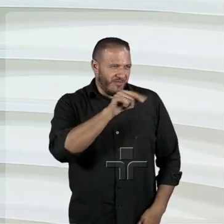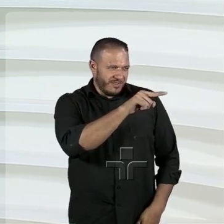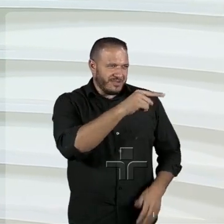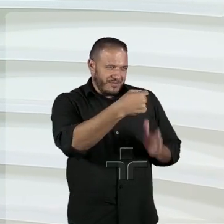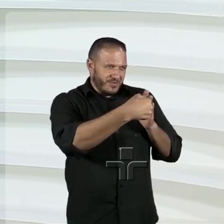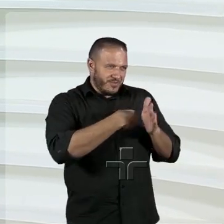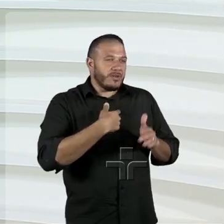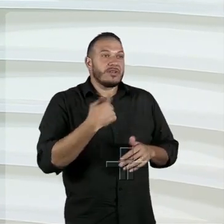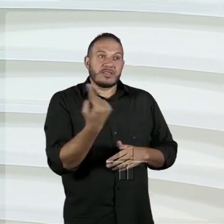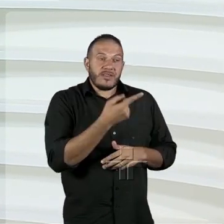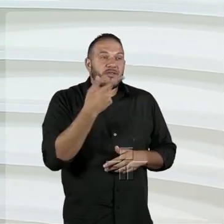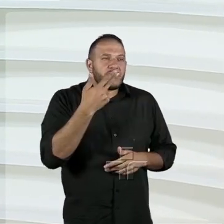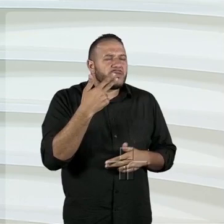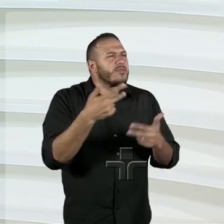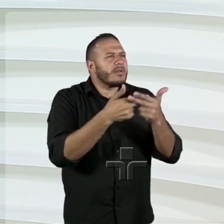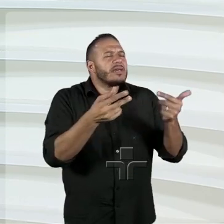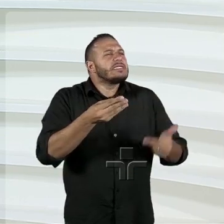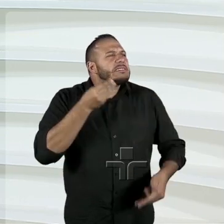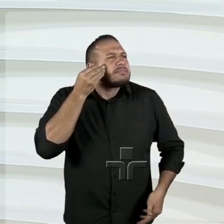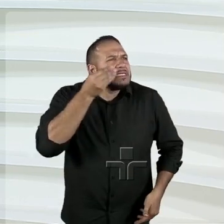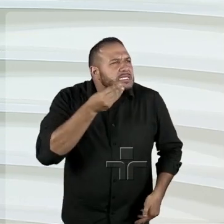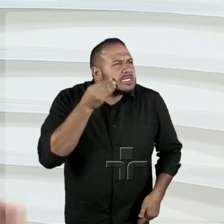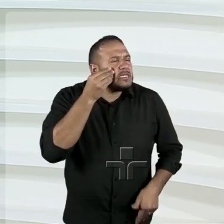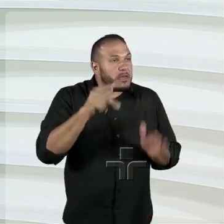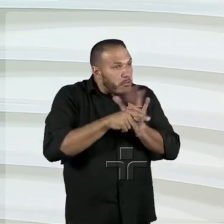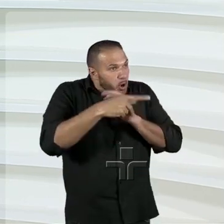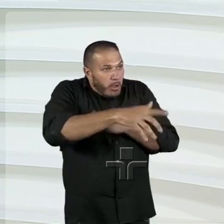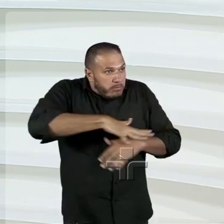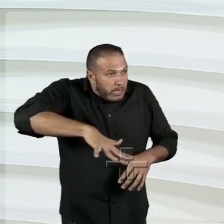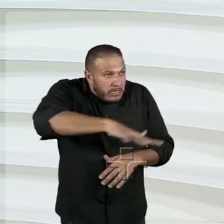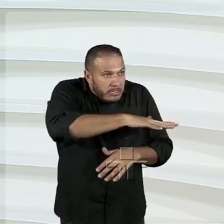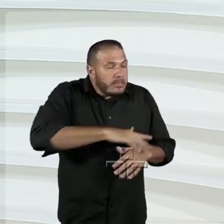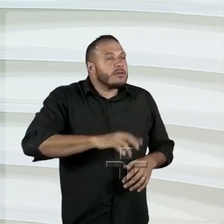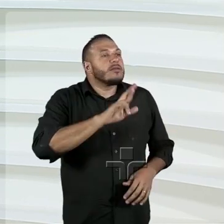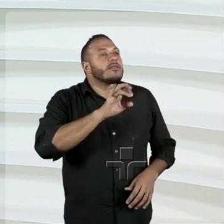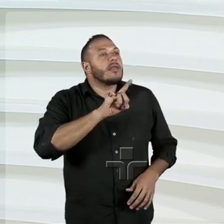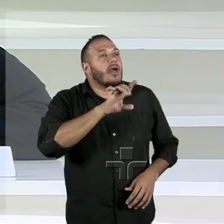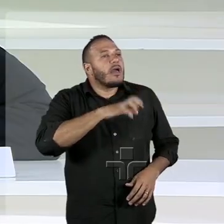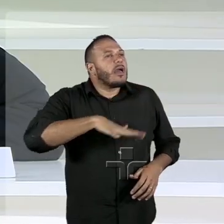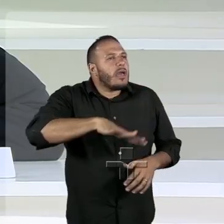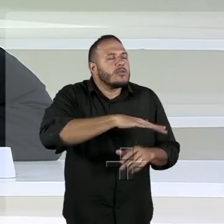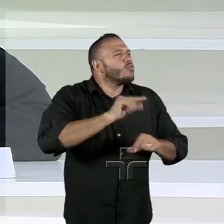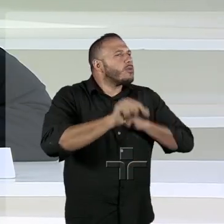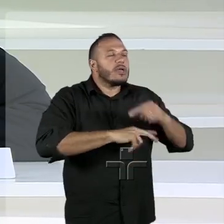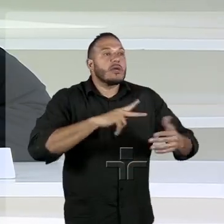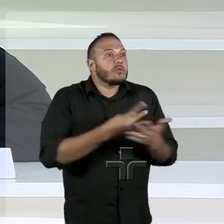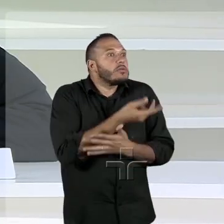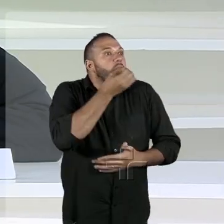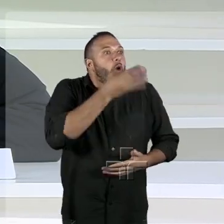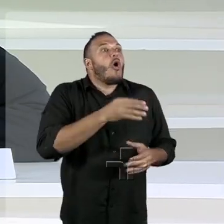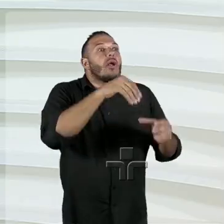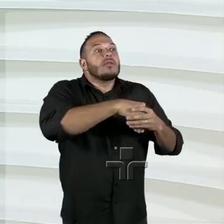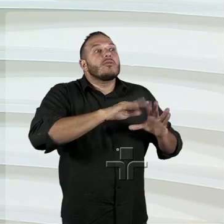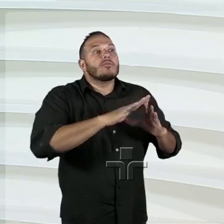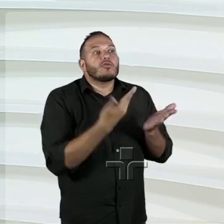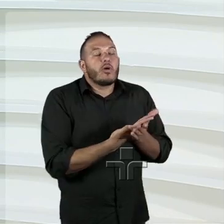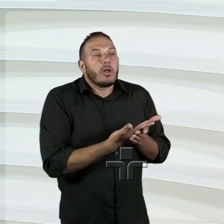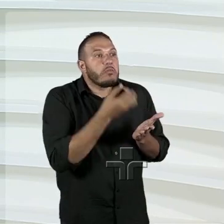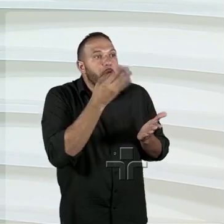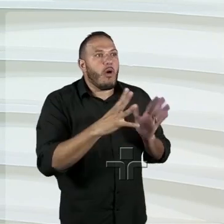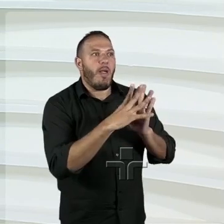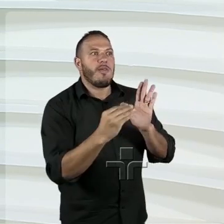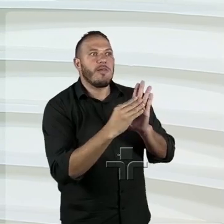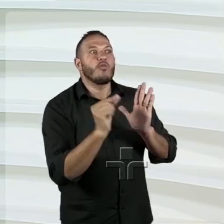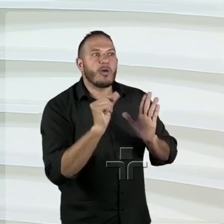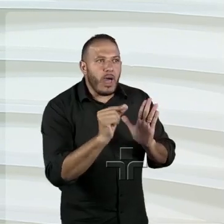falando de pegar grandes experiências da rede. O que está funcionando na escola de tempo integral, que é uma referência? Então, são os alunos que